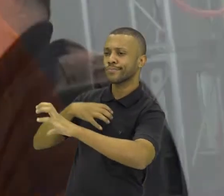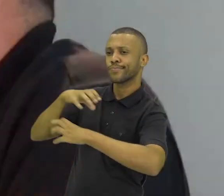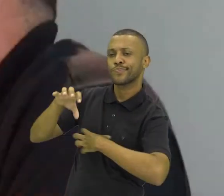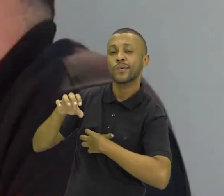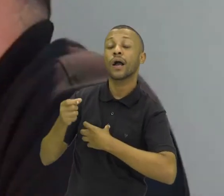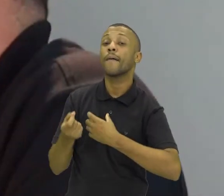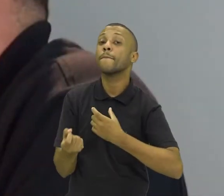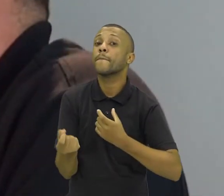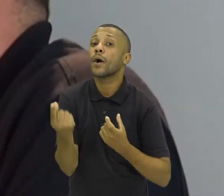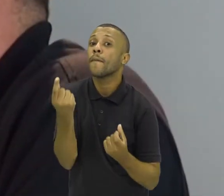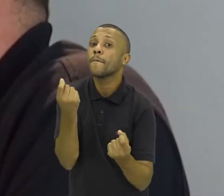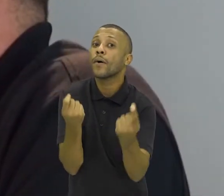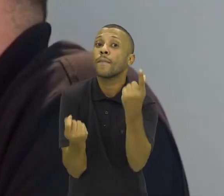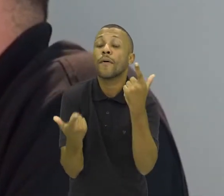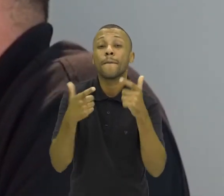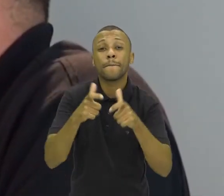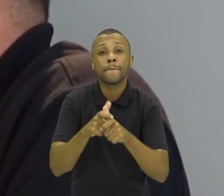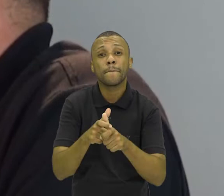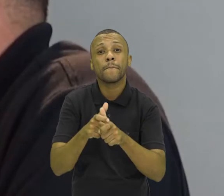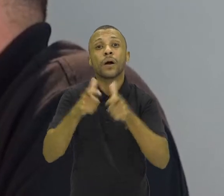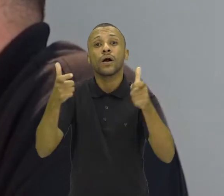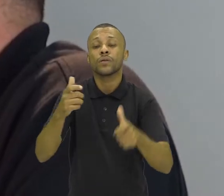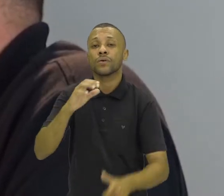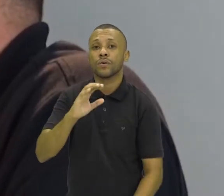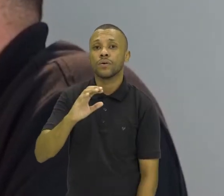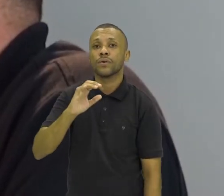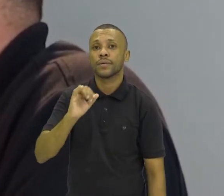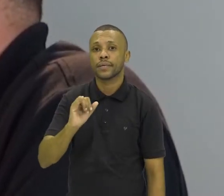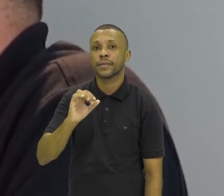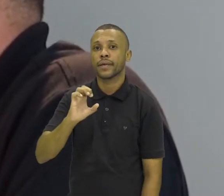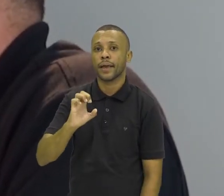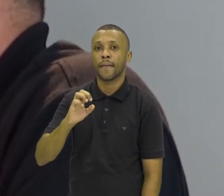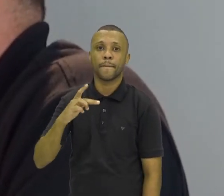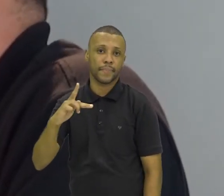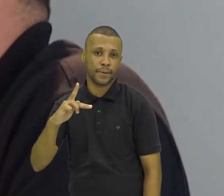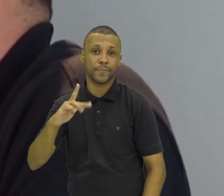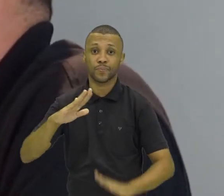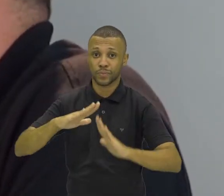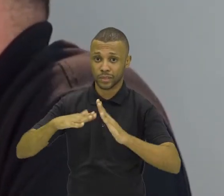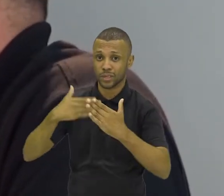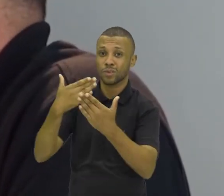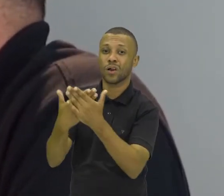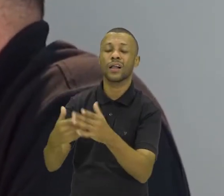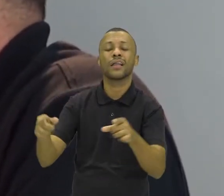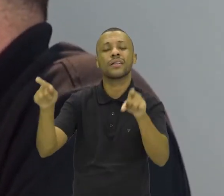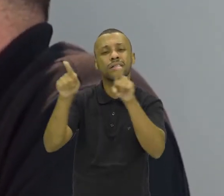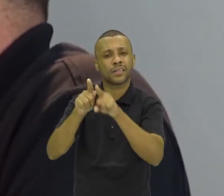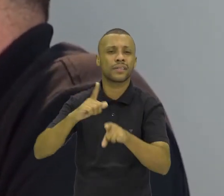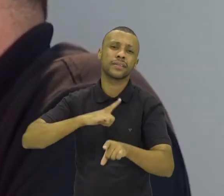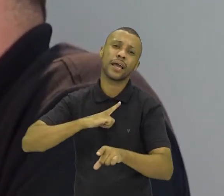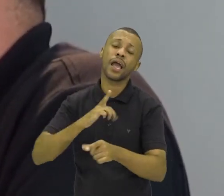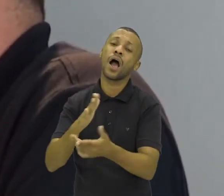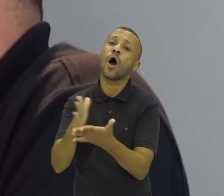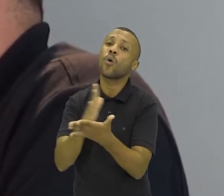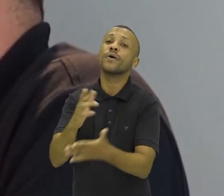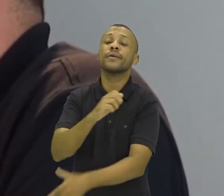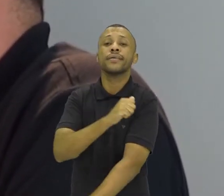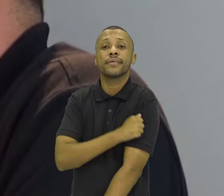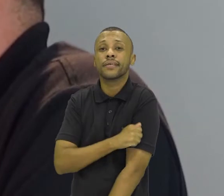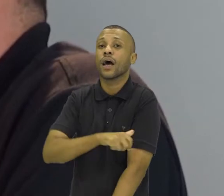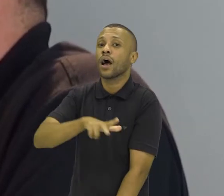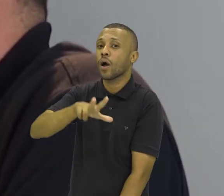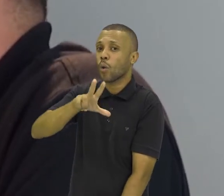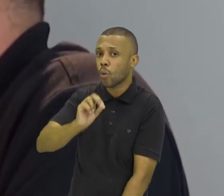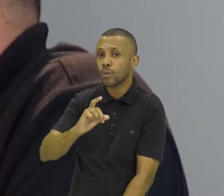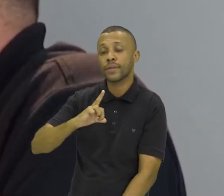que é uma ou outra escola, é mais nos CIEPs, né? Nos antigos CIEPs, que a gente tem Tem alunos facilidade. que tem alunos que